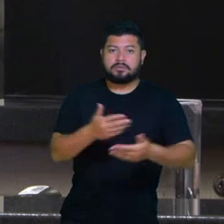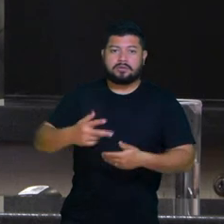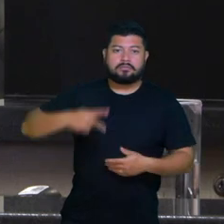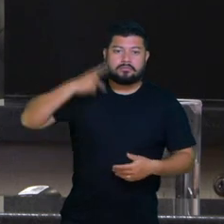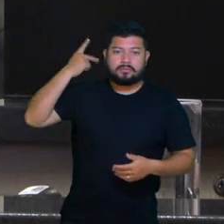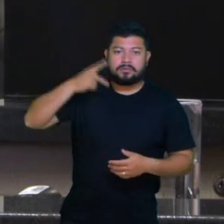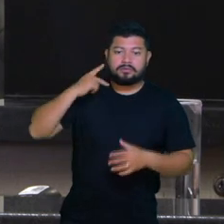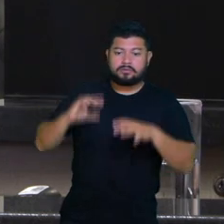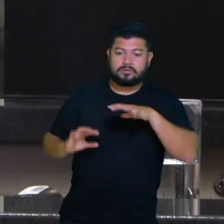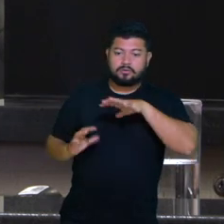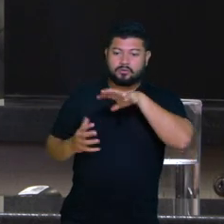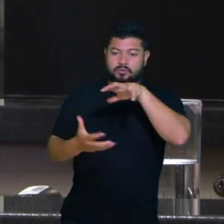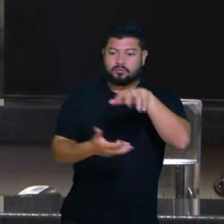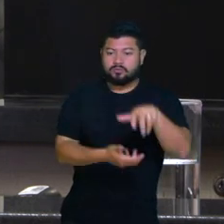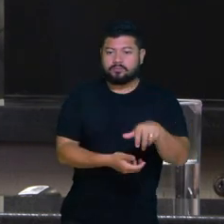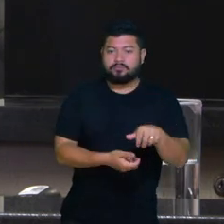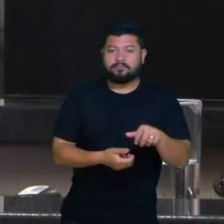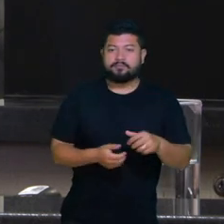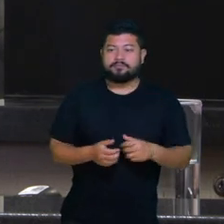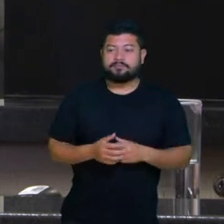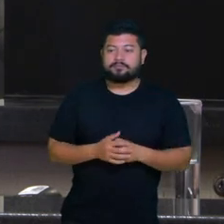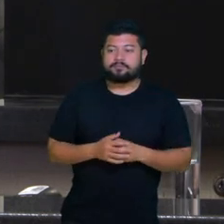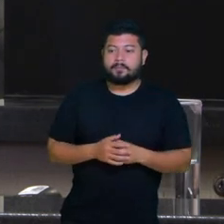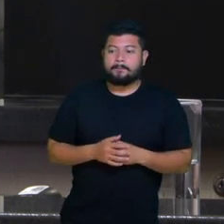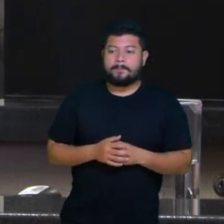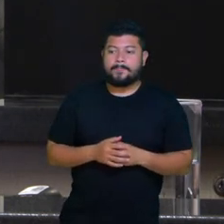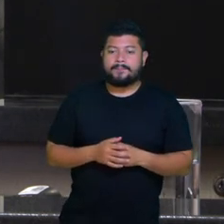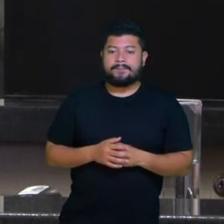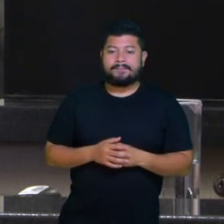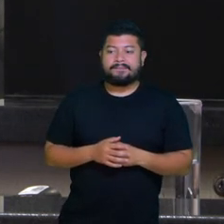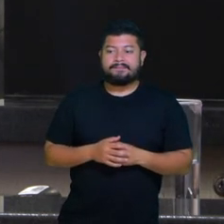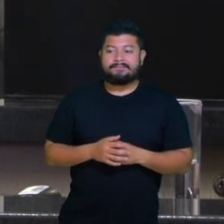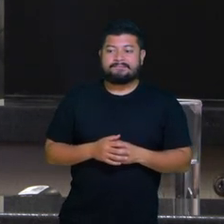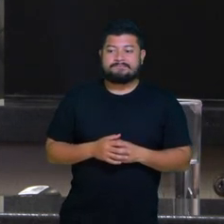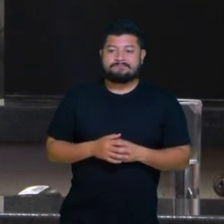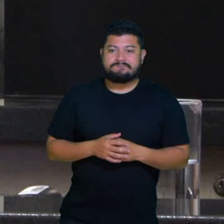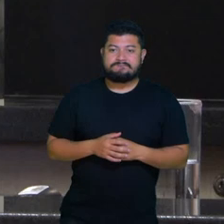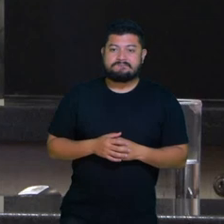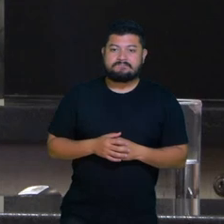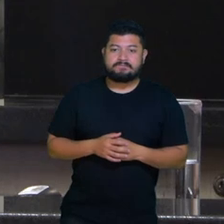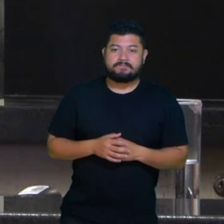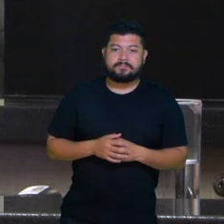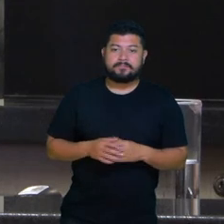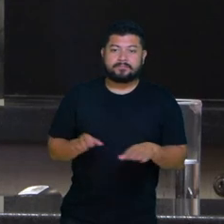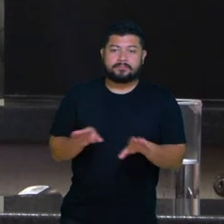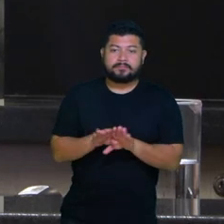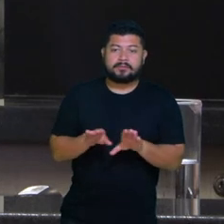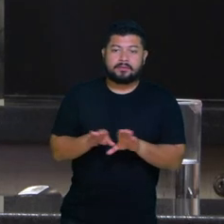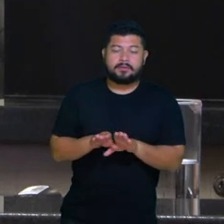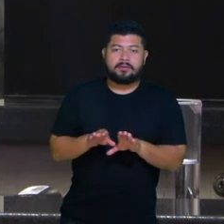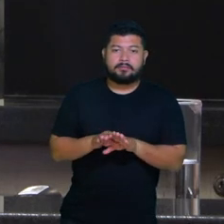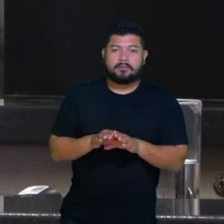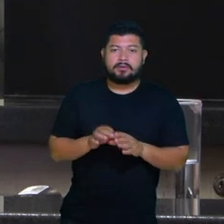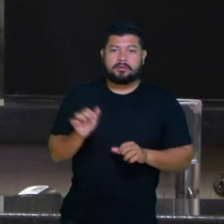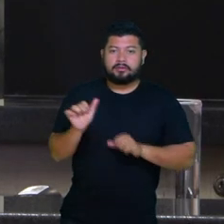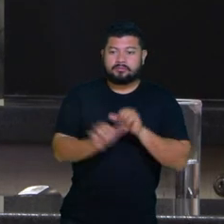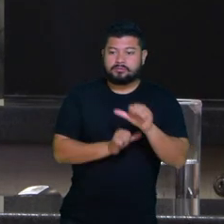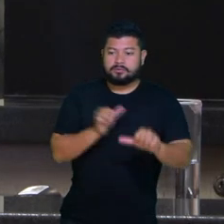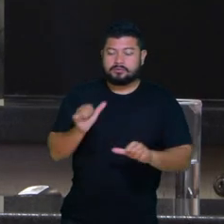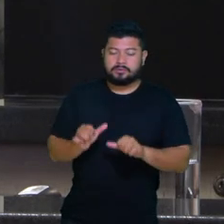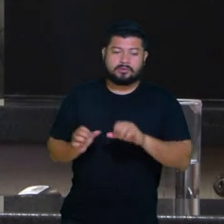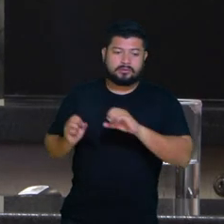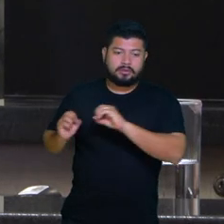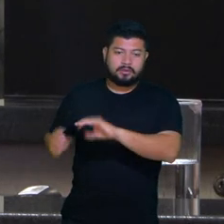mundo e no Brasil então Eh As Reformas educacionais que aconteceram as reformas no